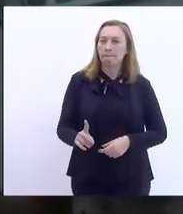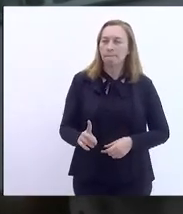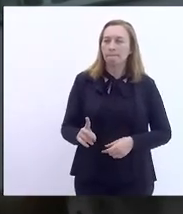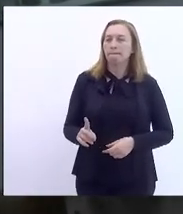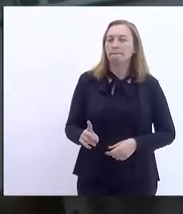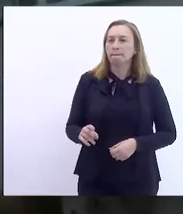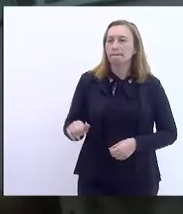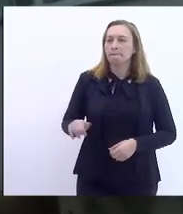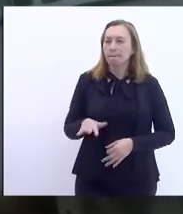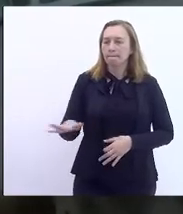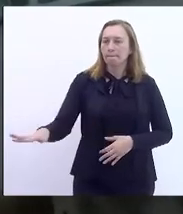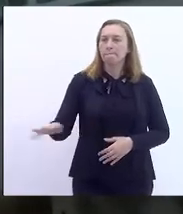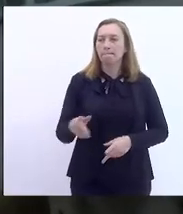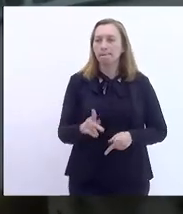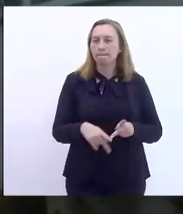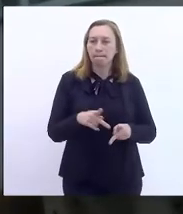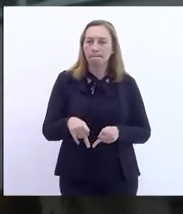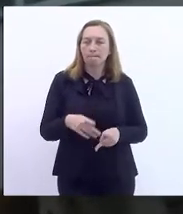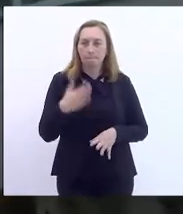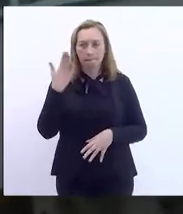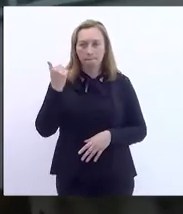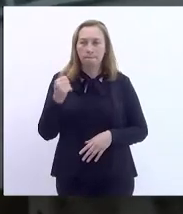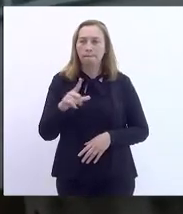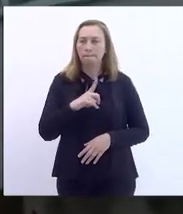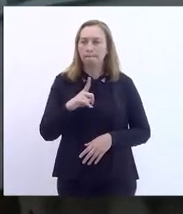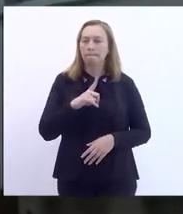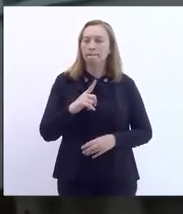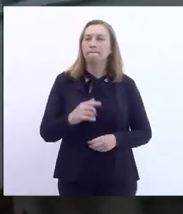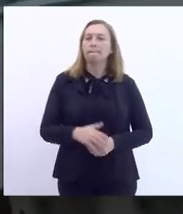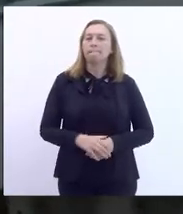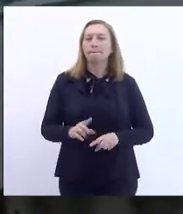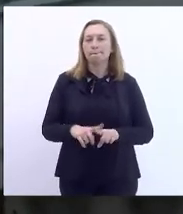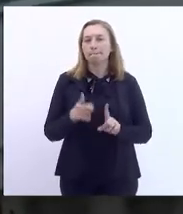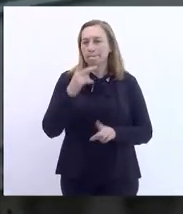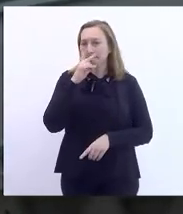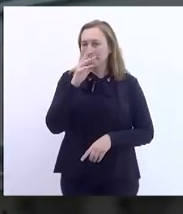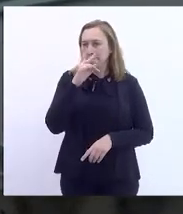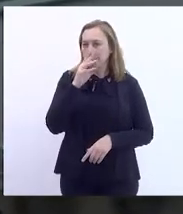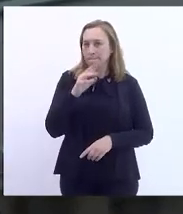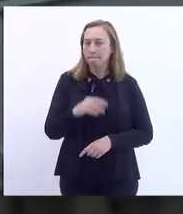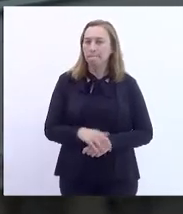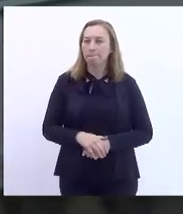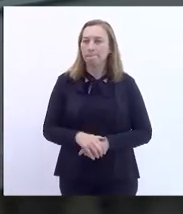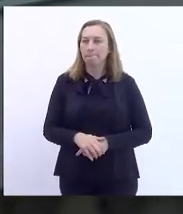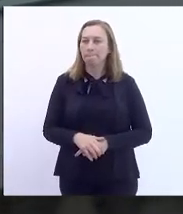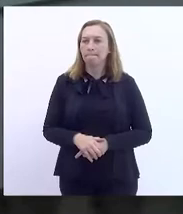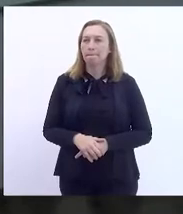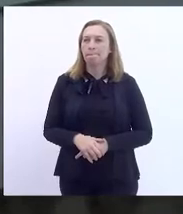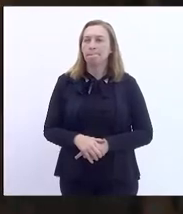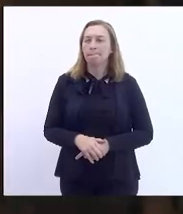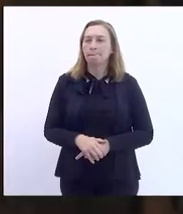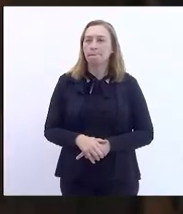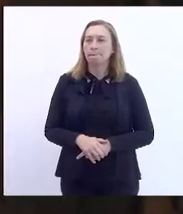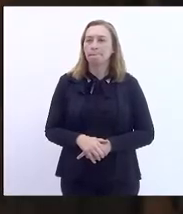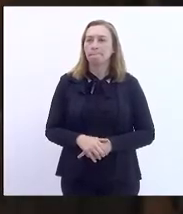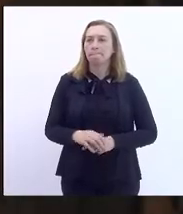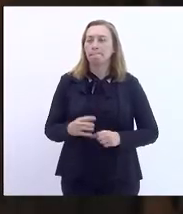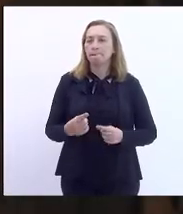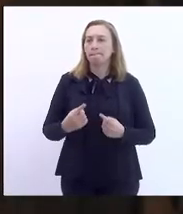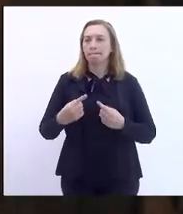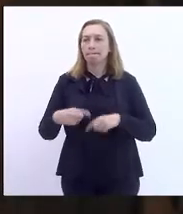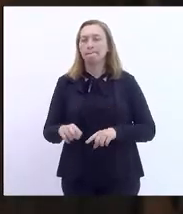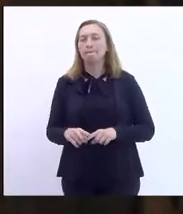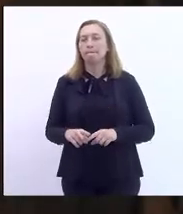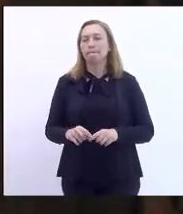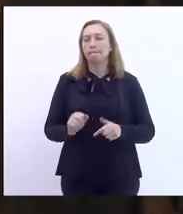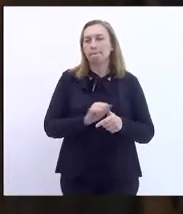favela sabe que têm e querem reivindica mas parece que o abismo entre o legislativo o